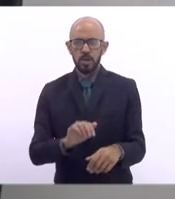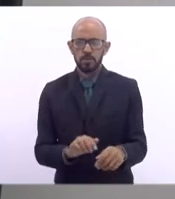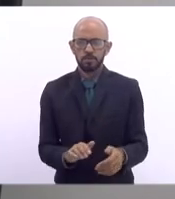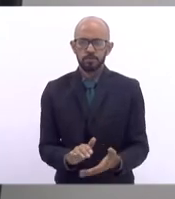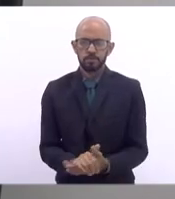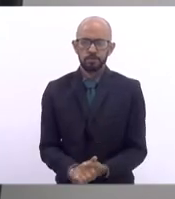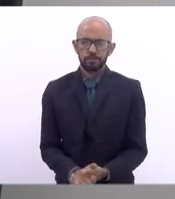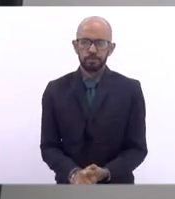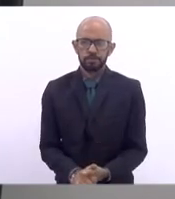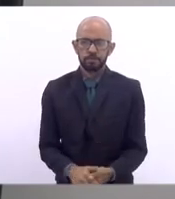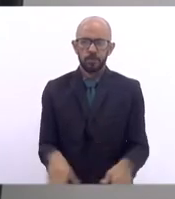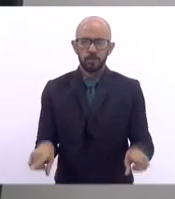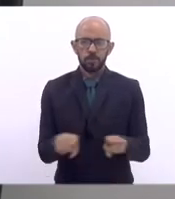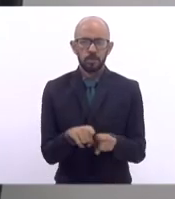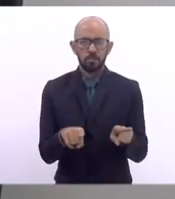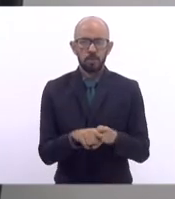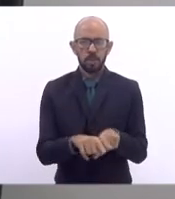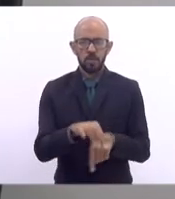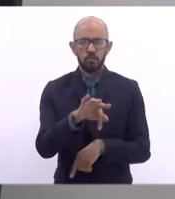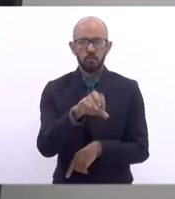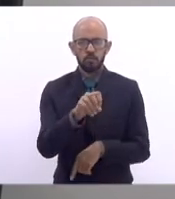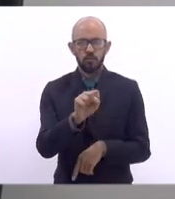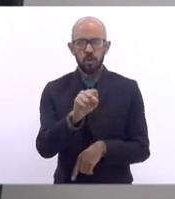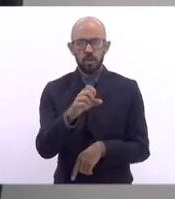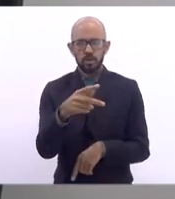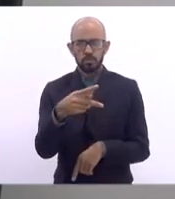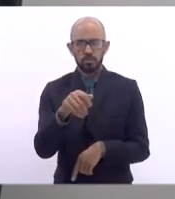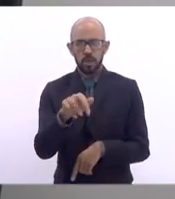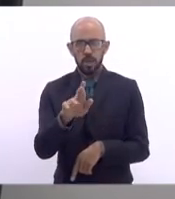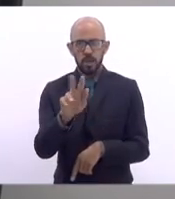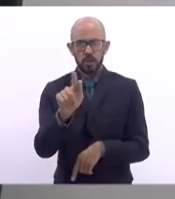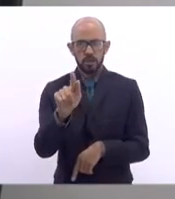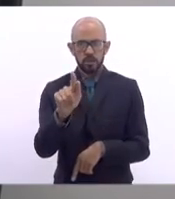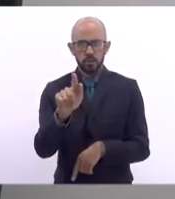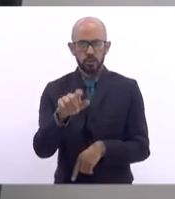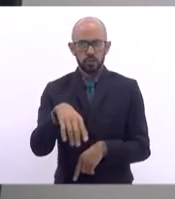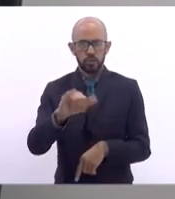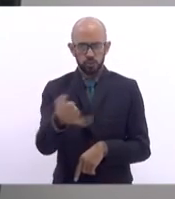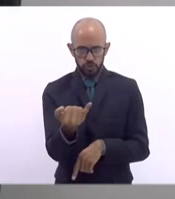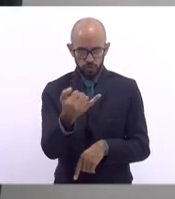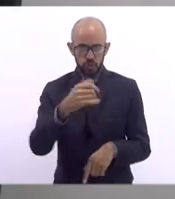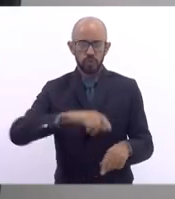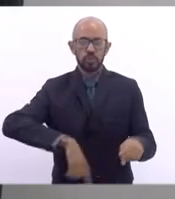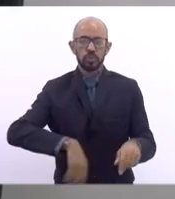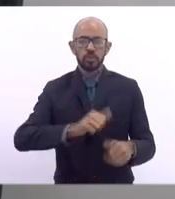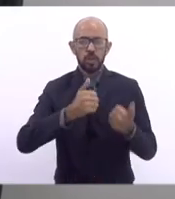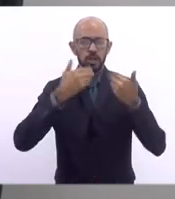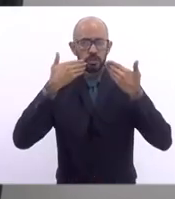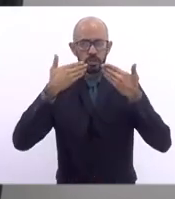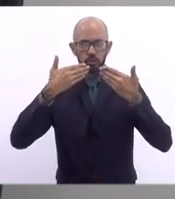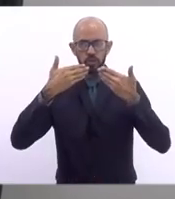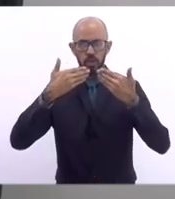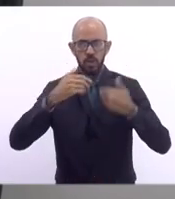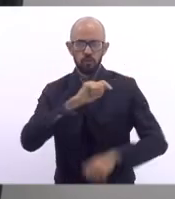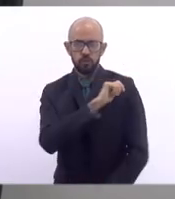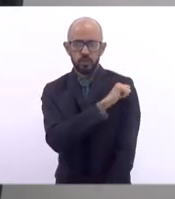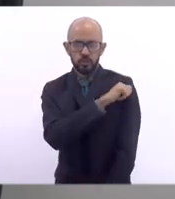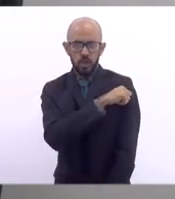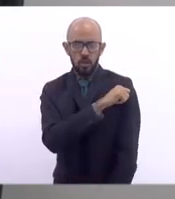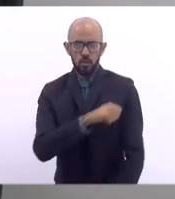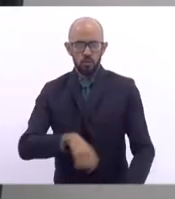da foi sperj doce e frágil e da assessoria fiscal e